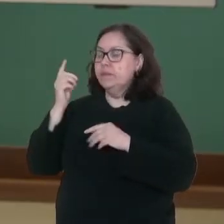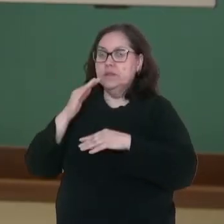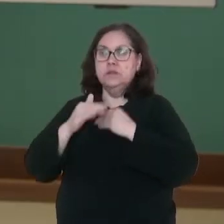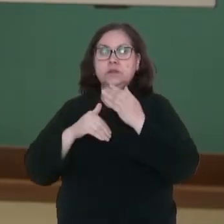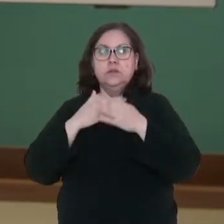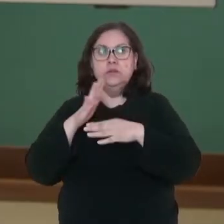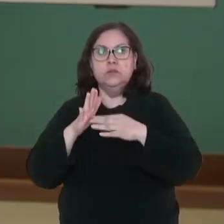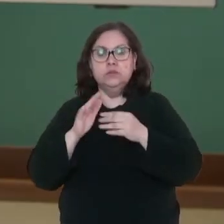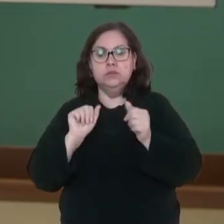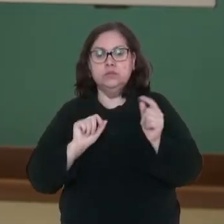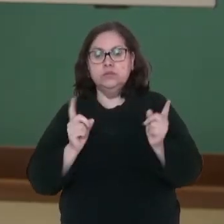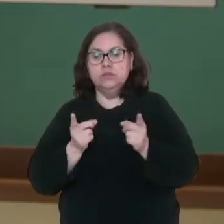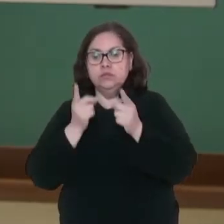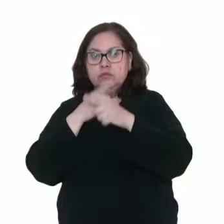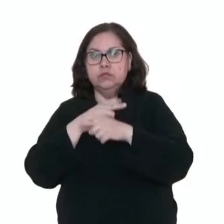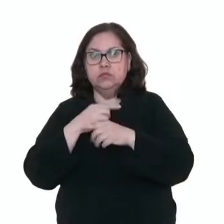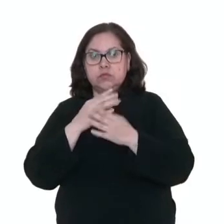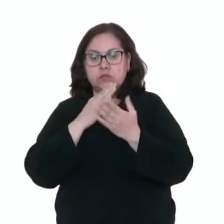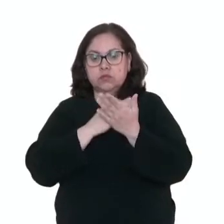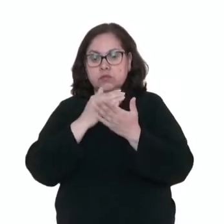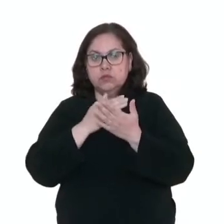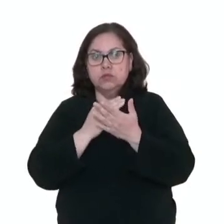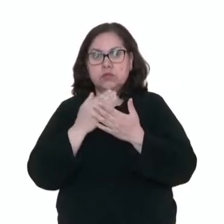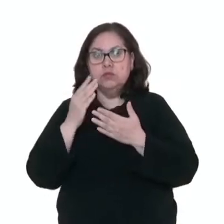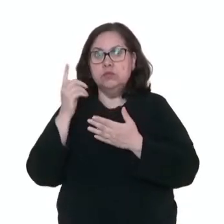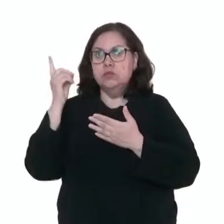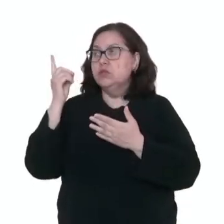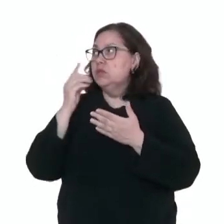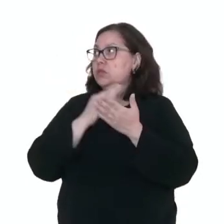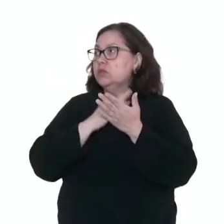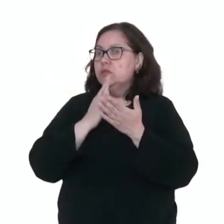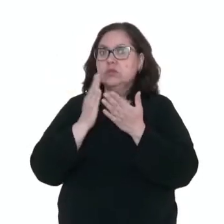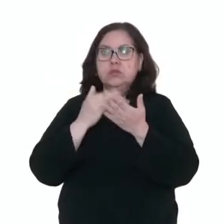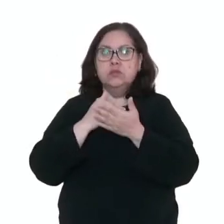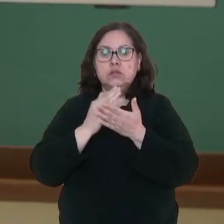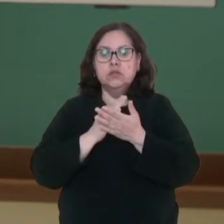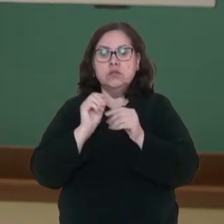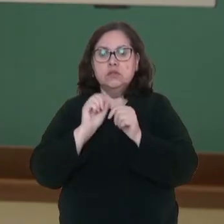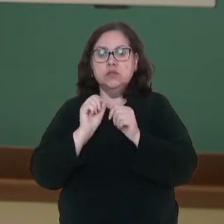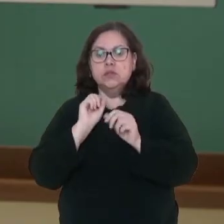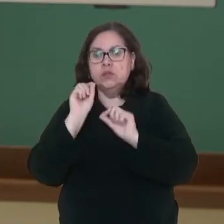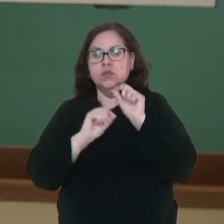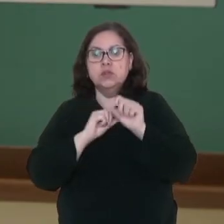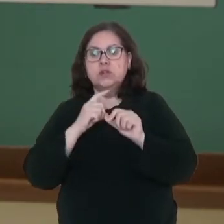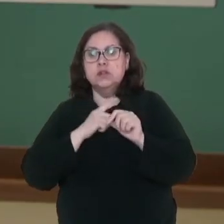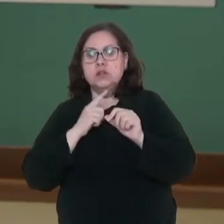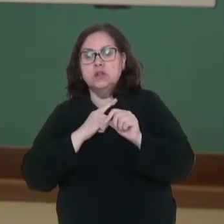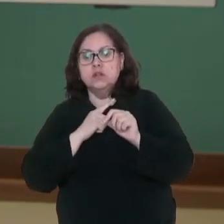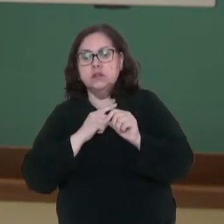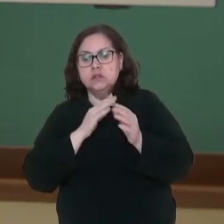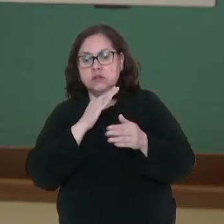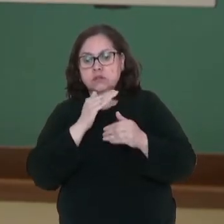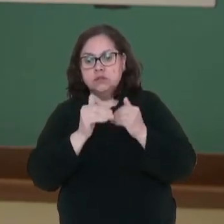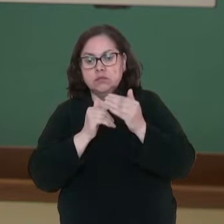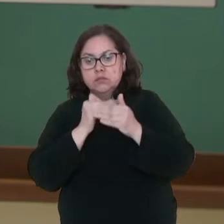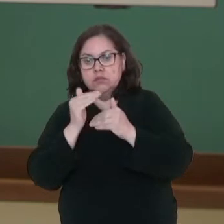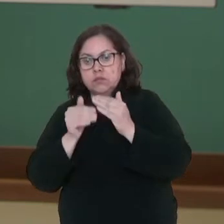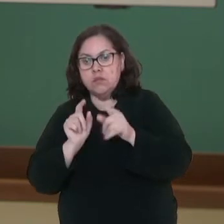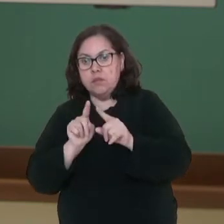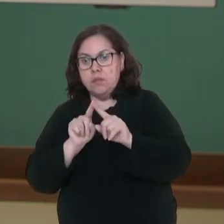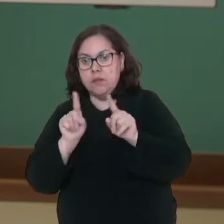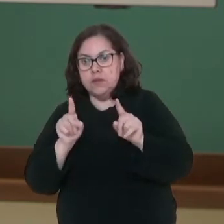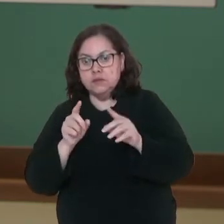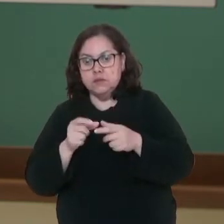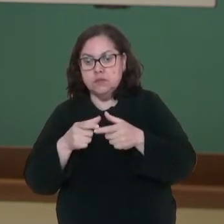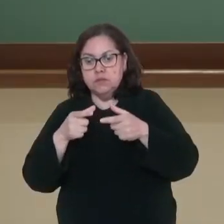processo ocorre a troca de trechos entre as cromátides dos cromossomos homólogos, fazendo com que haja esse processinho ali. Mas